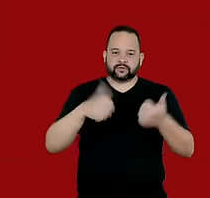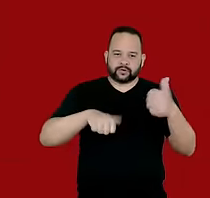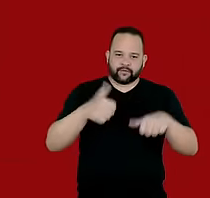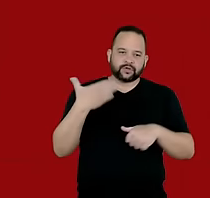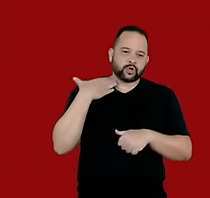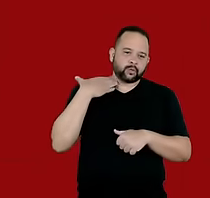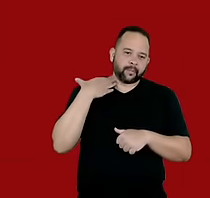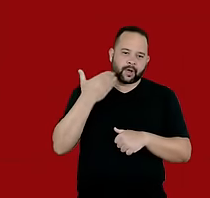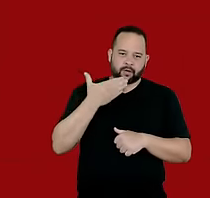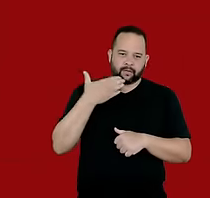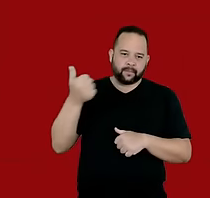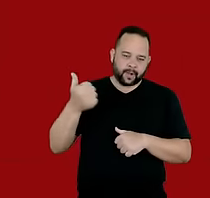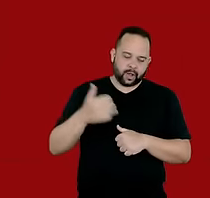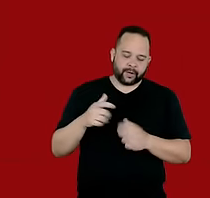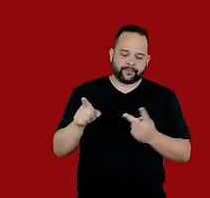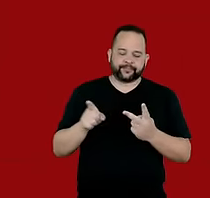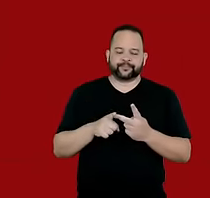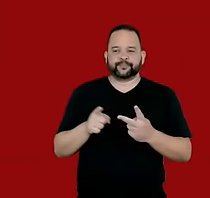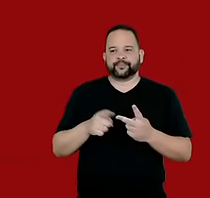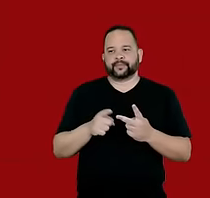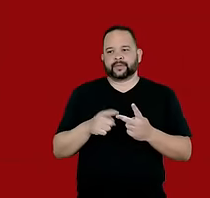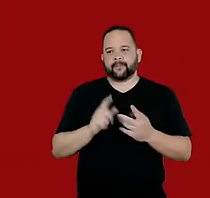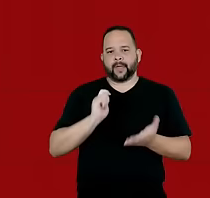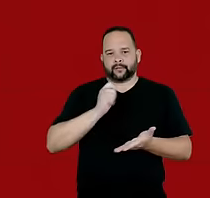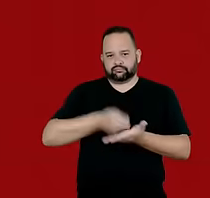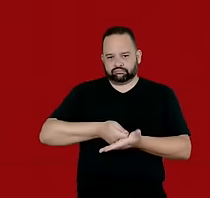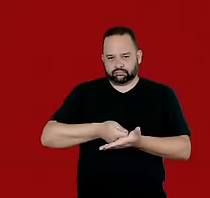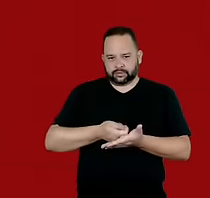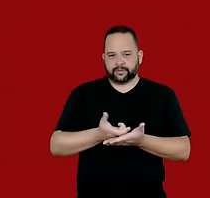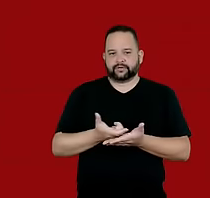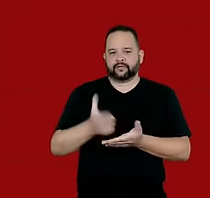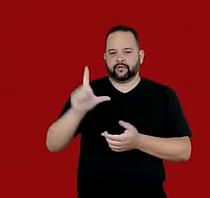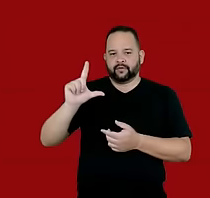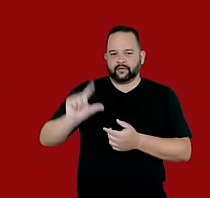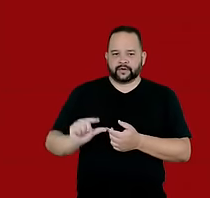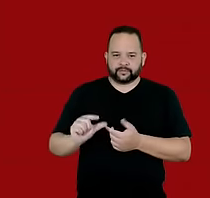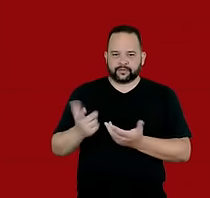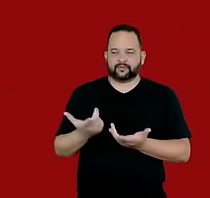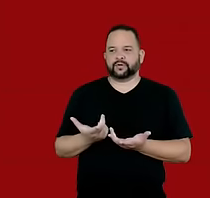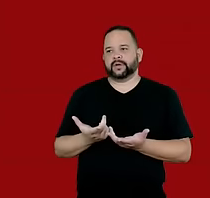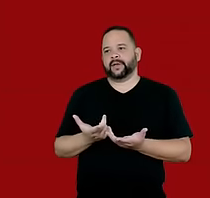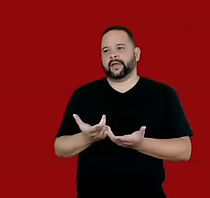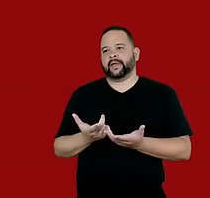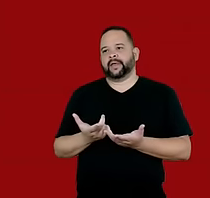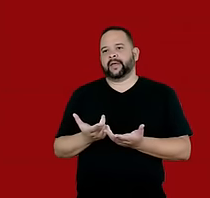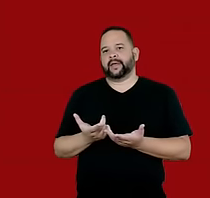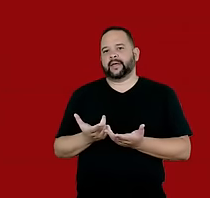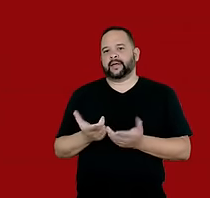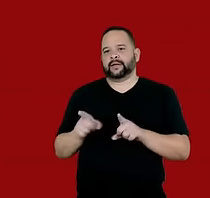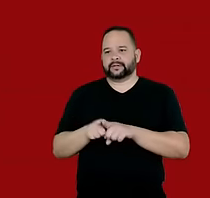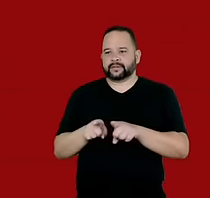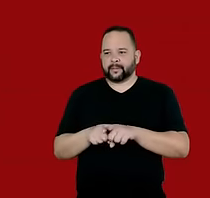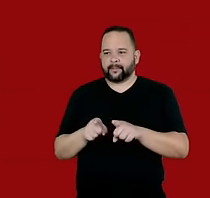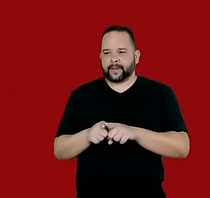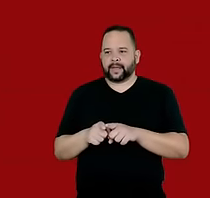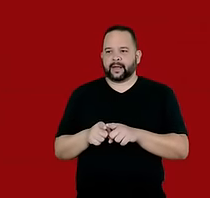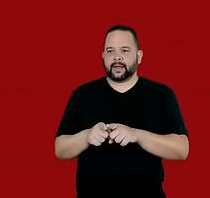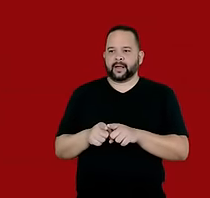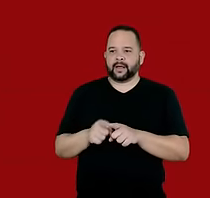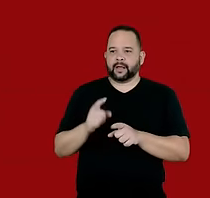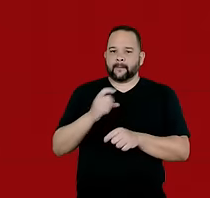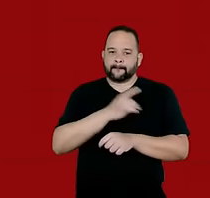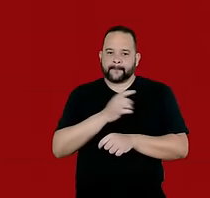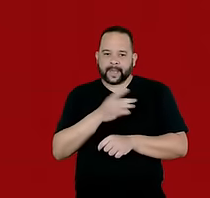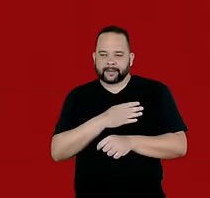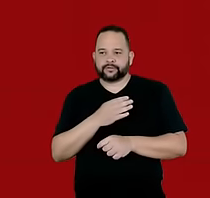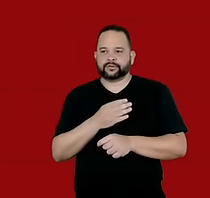financeiro Tem uma parte de pagamento que ela vai diminuir a fricção de pagamentos e da Incerteza da intermediação e tem uma outra parte que